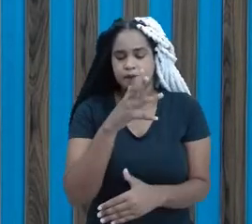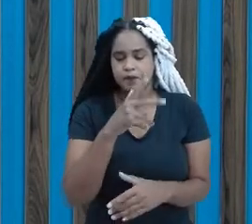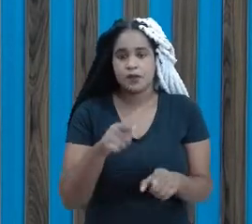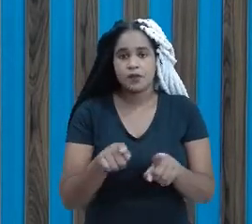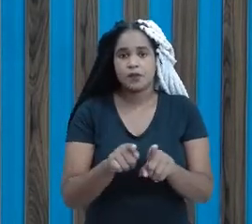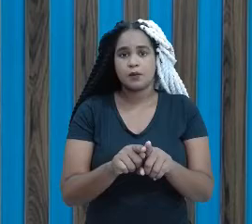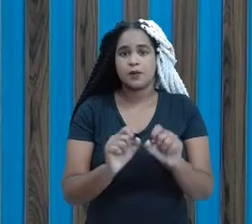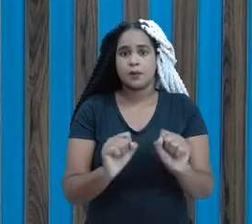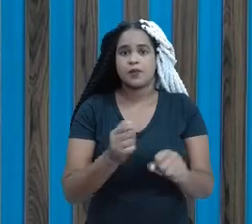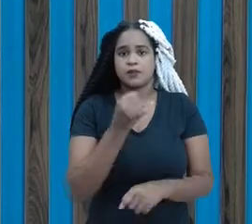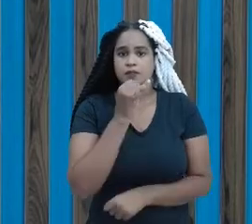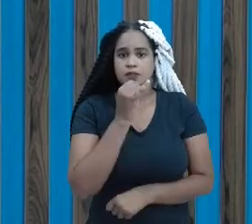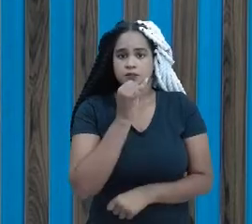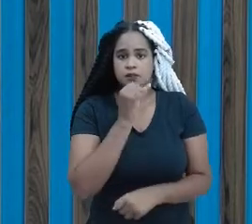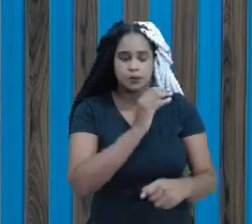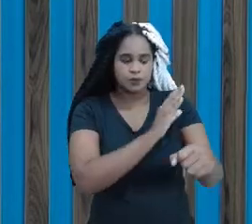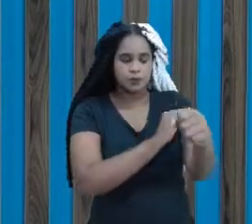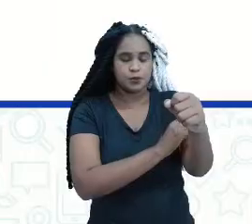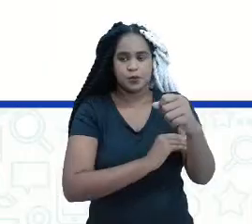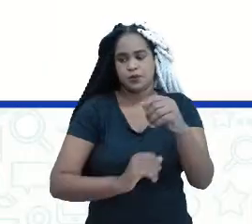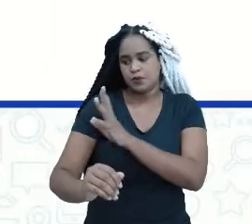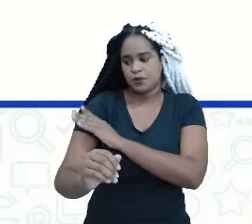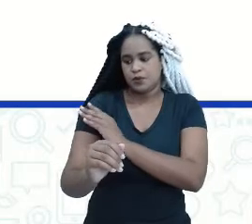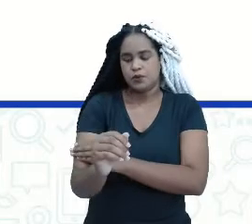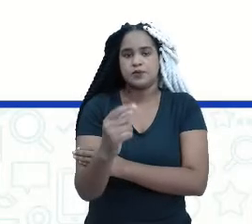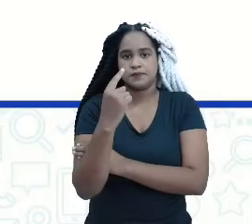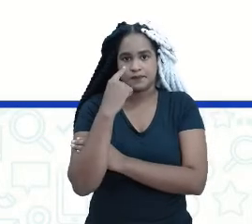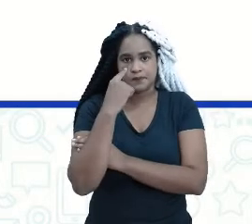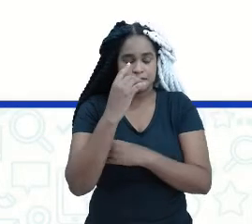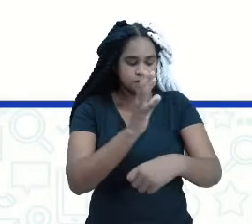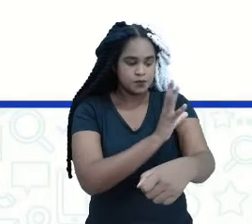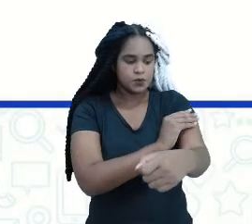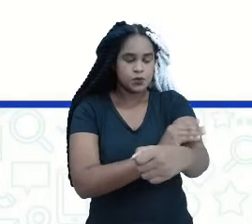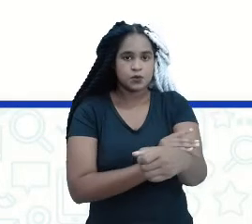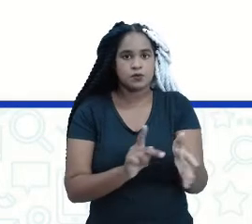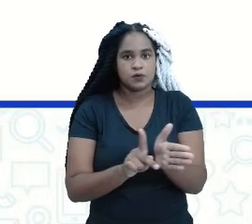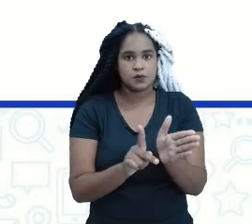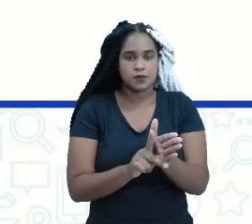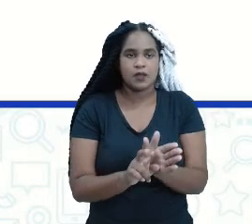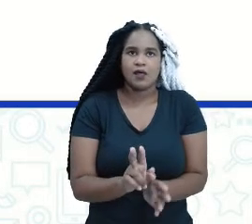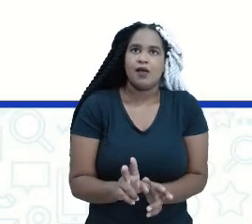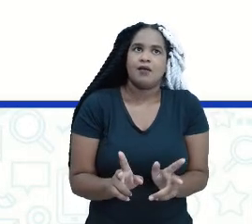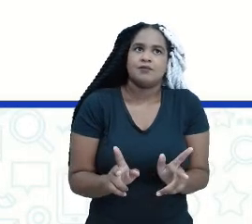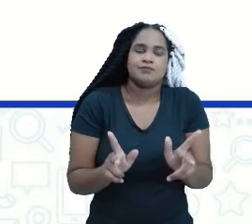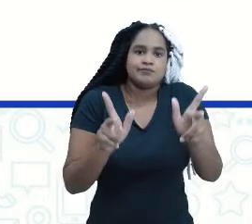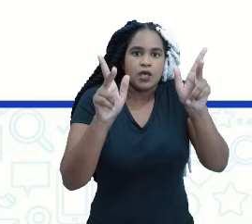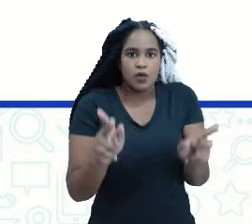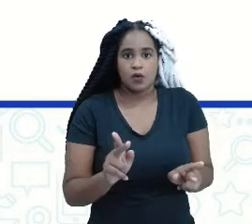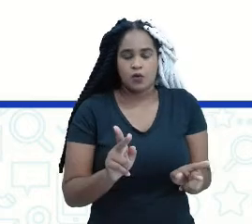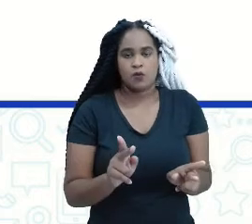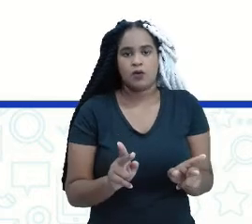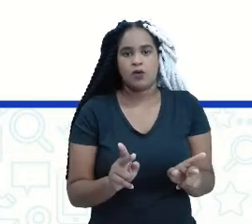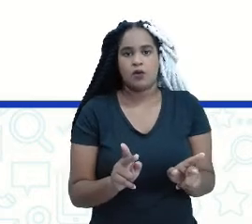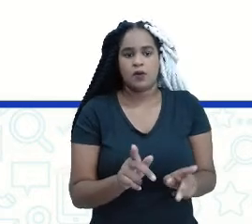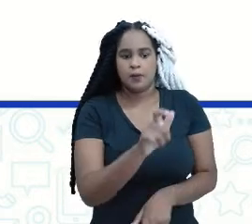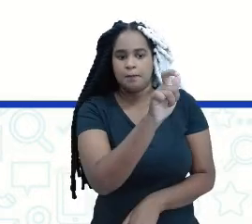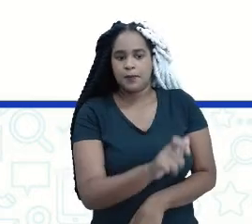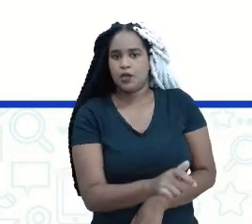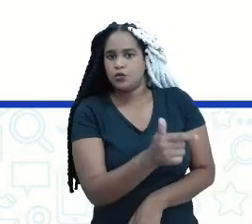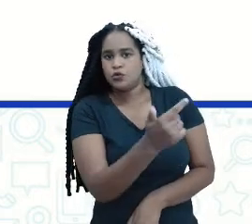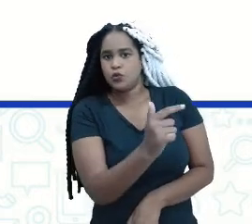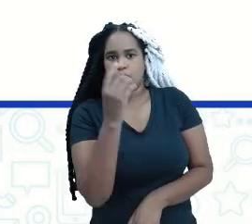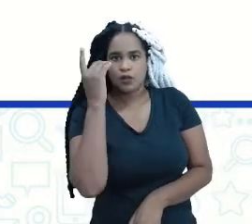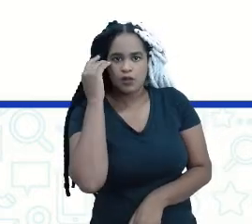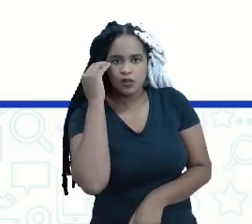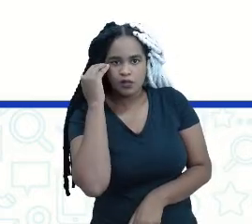pode afetar aí o tônus muscular, né? Então, a musculatura não é igual à de um indivíduo